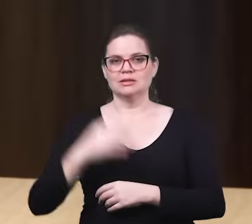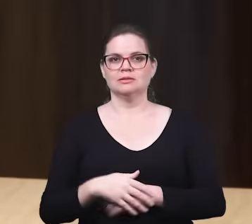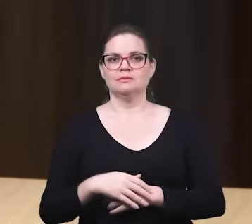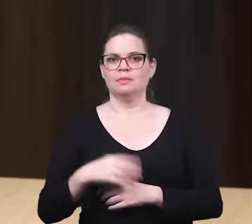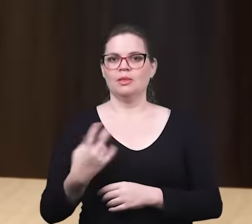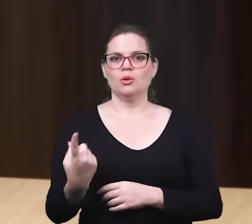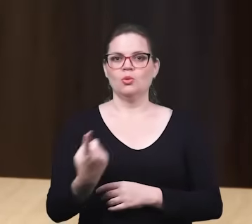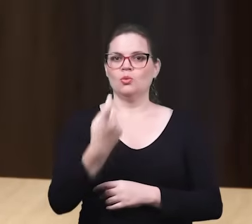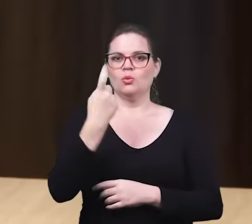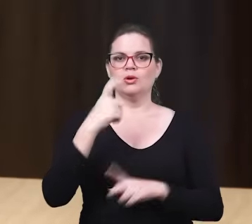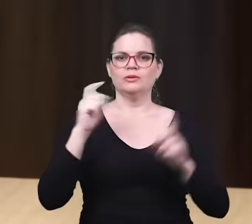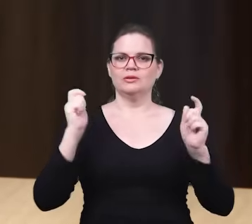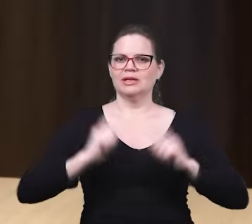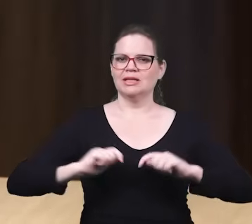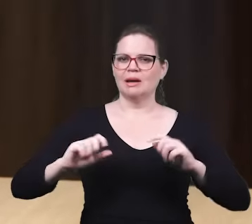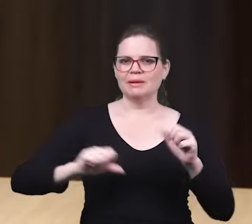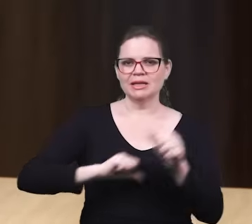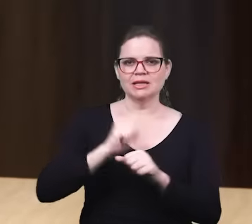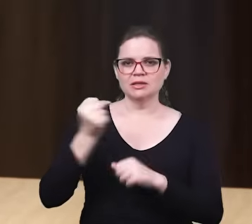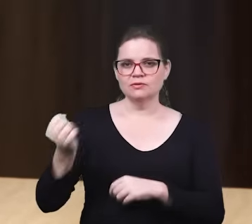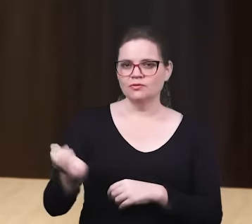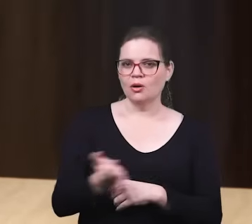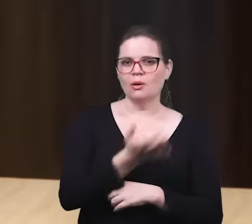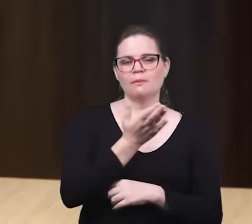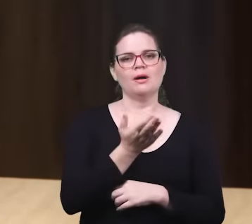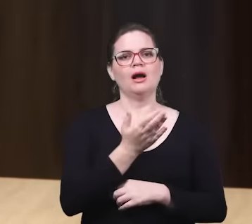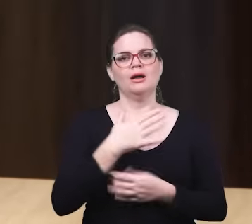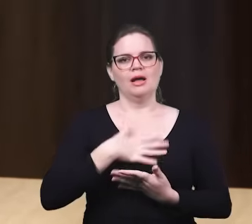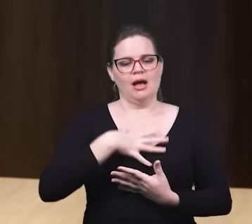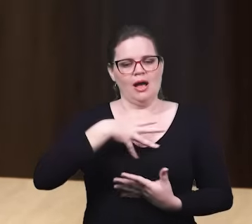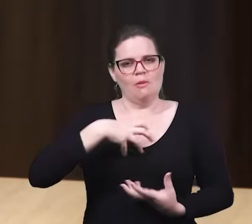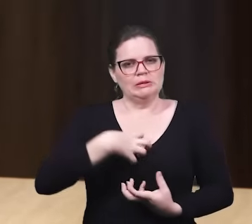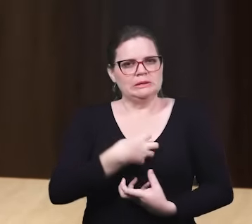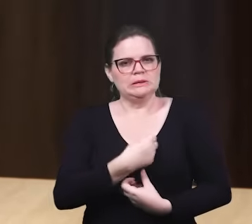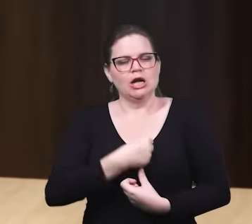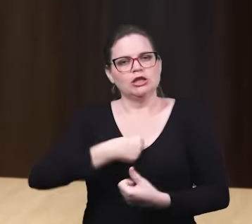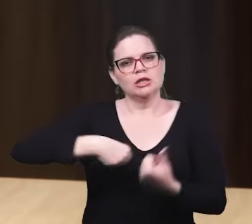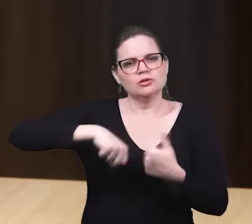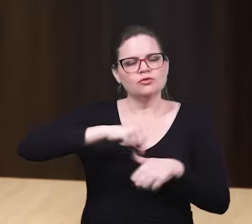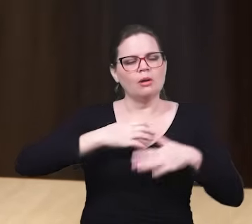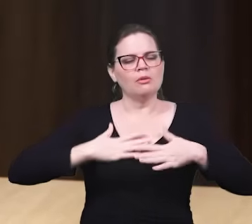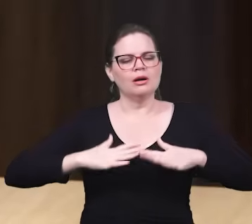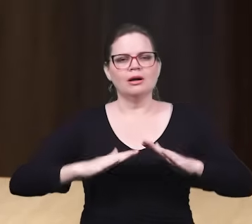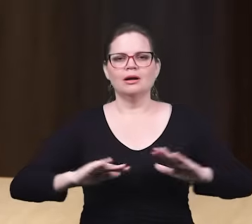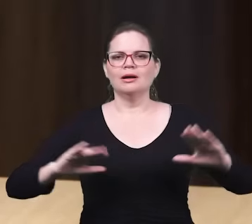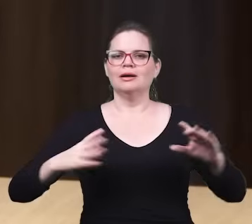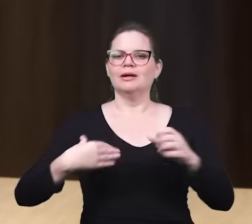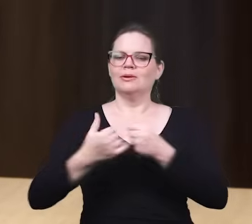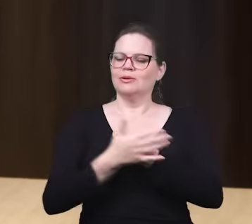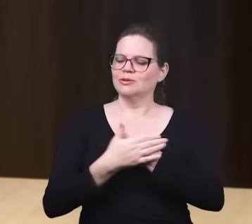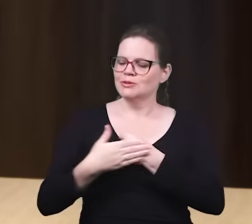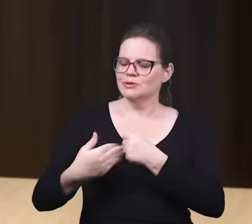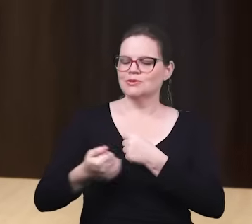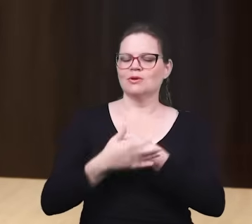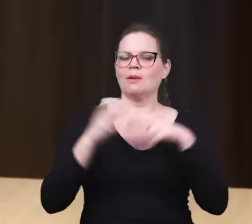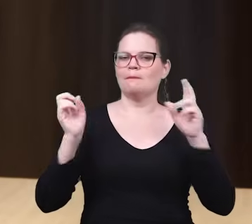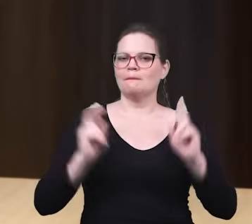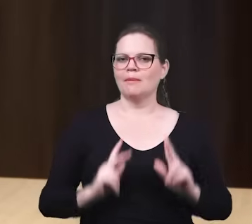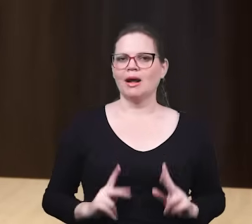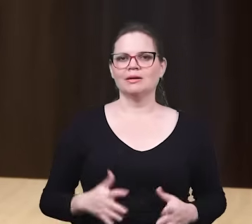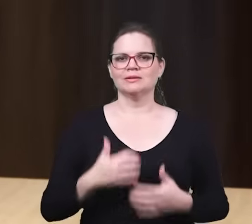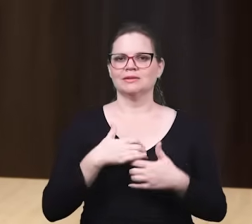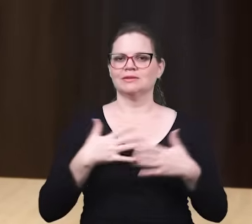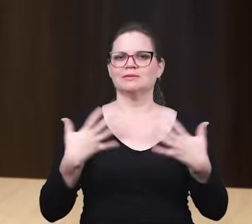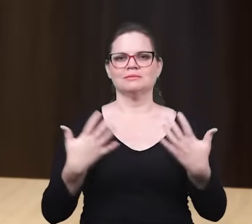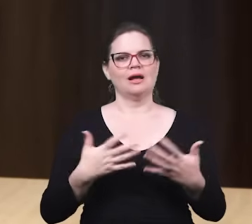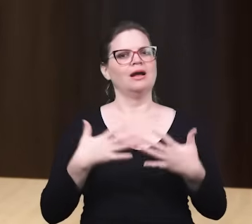Santo pode tirar a amargura da alma e trazer doçura. Para o nosso porque é coração. Ele que nos consola, Ele que nos dá paz, nos dá